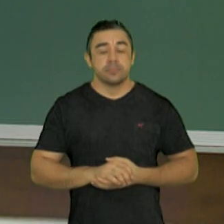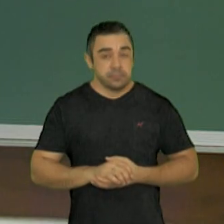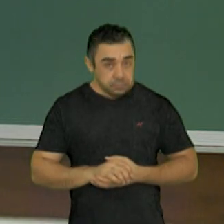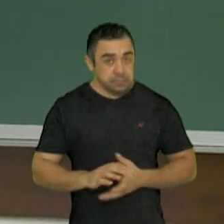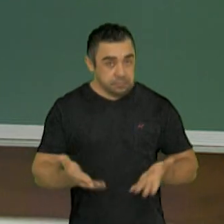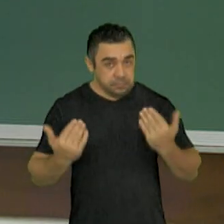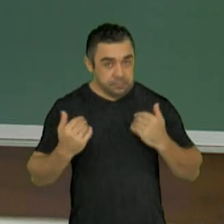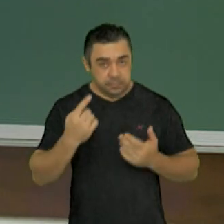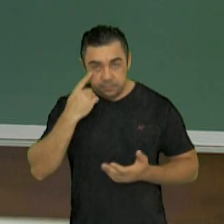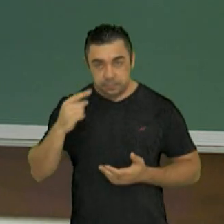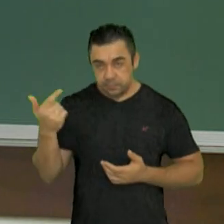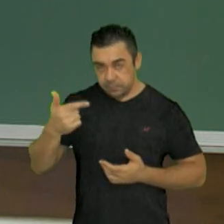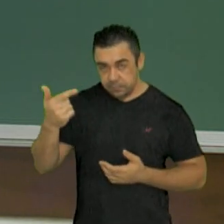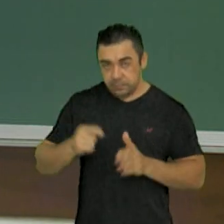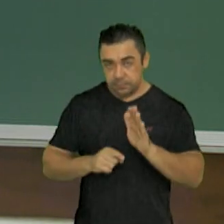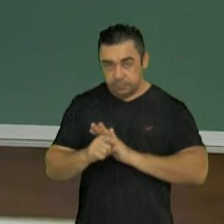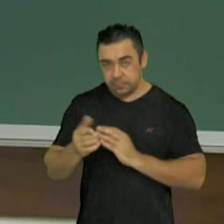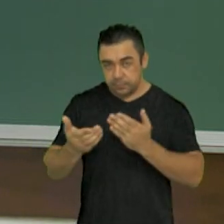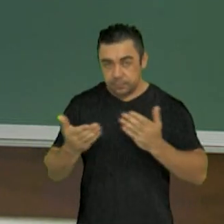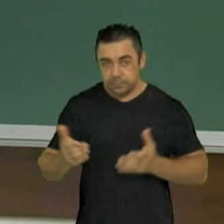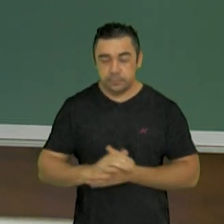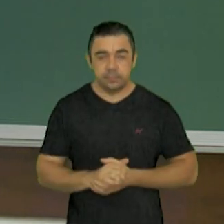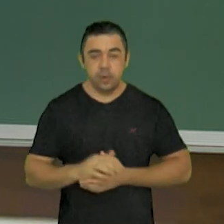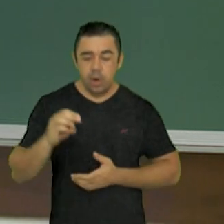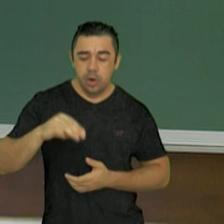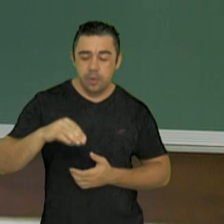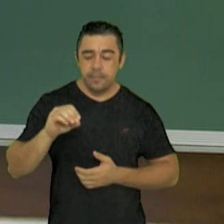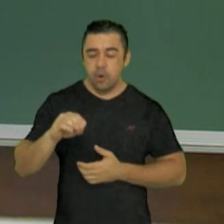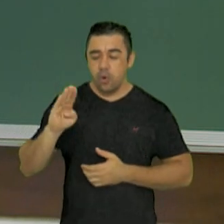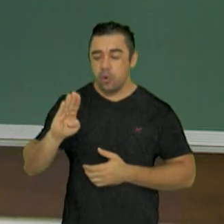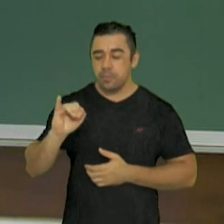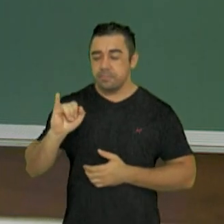Vamos lá, pessoal, segundo quiz do dia. A mobilidade